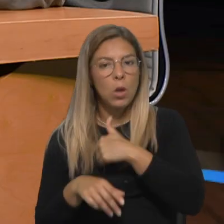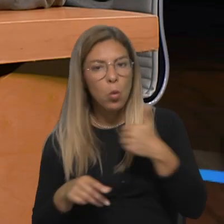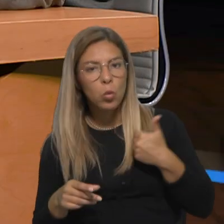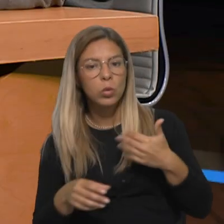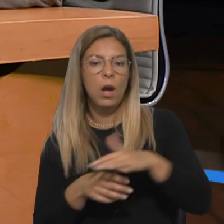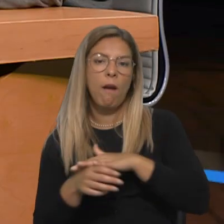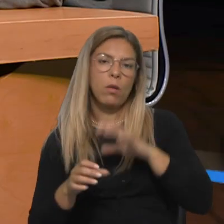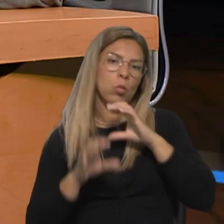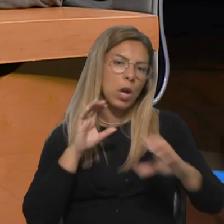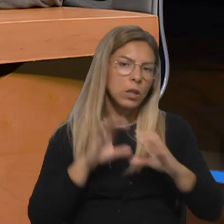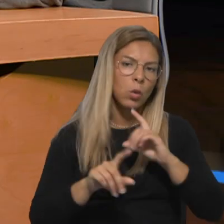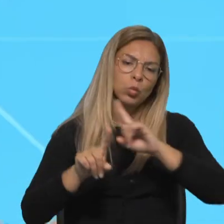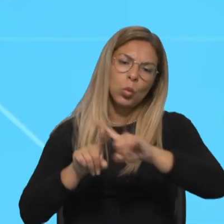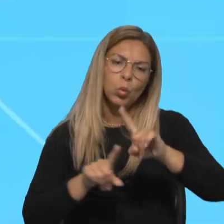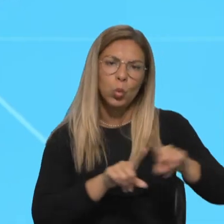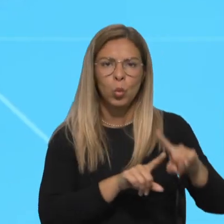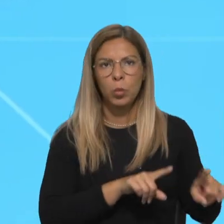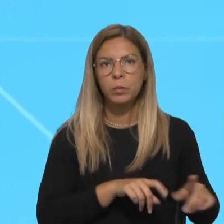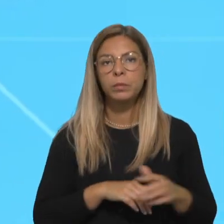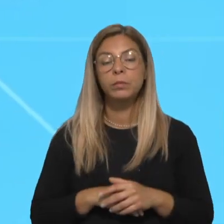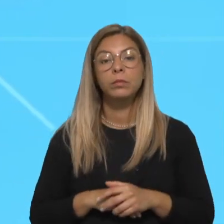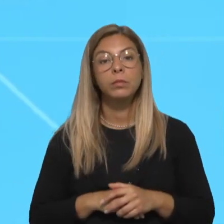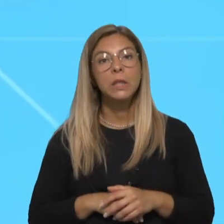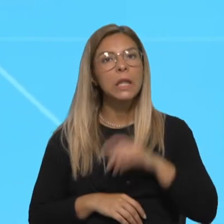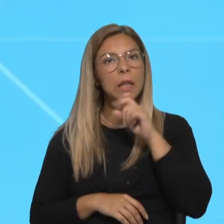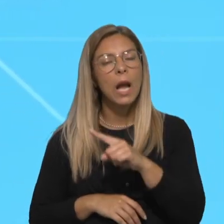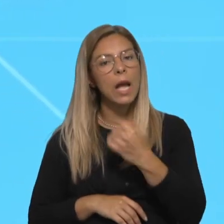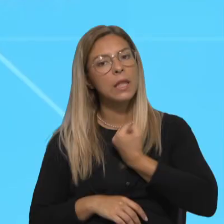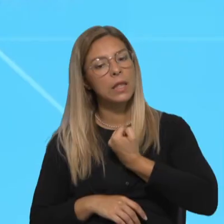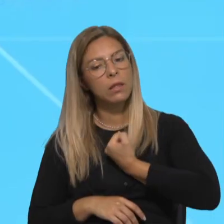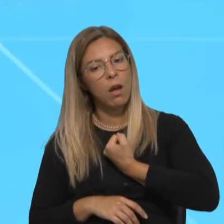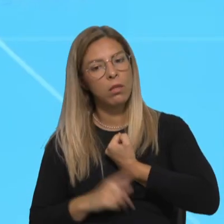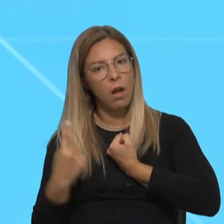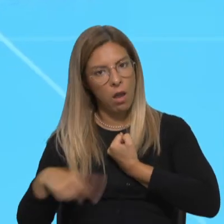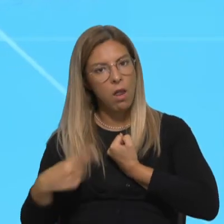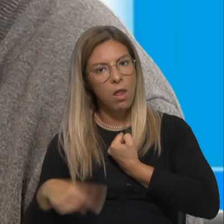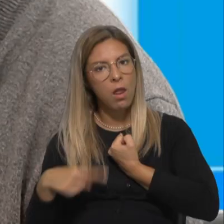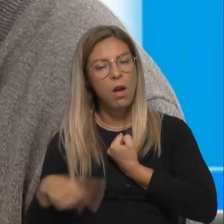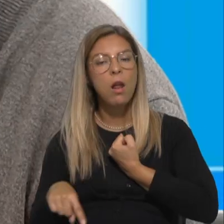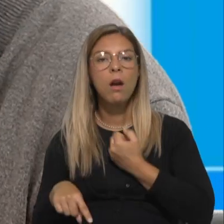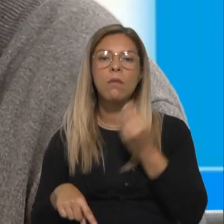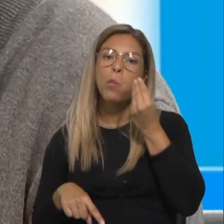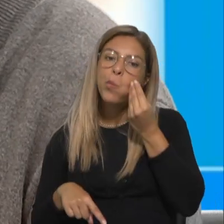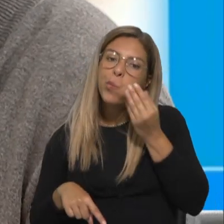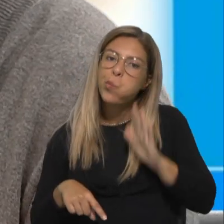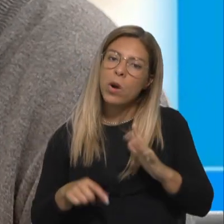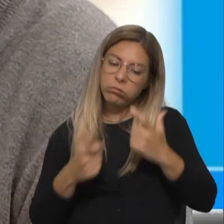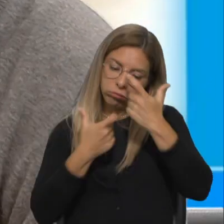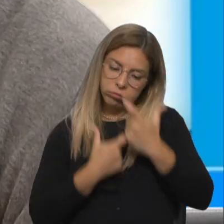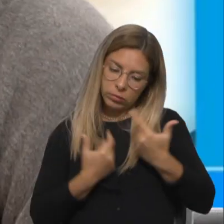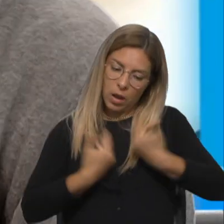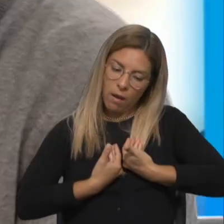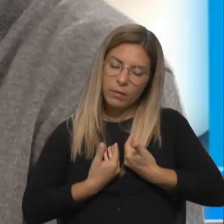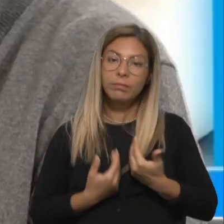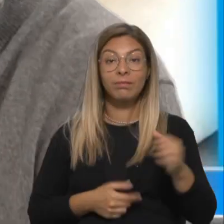pessoas espalhadas. No exercício profissional, aí Sim. há uma identidade, uma forma específica de ser e estar. Sim, esperemos que